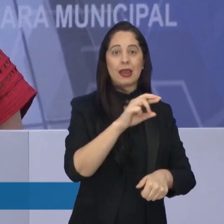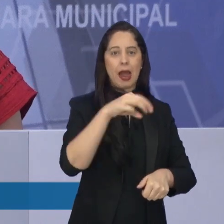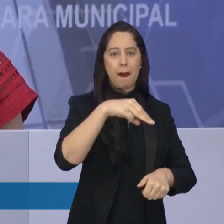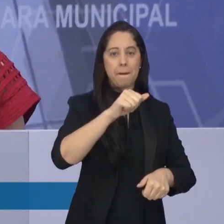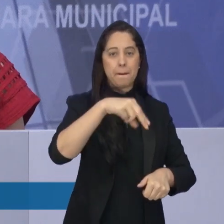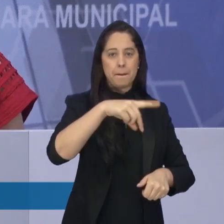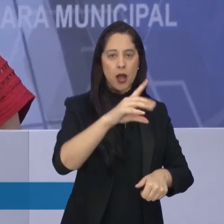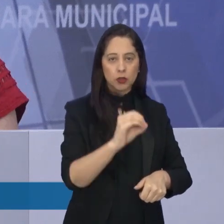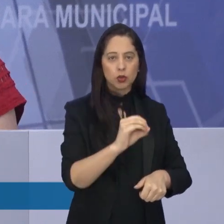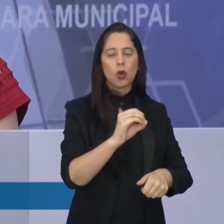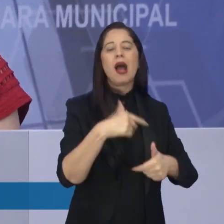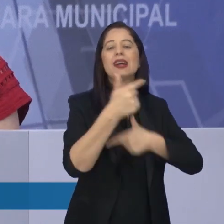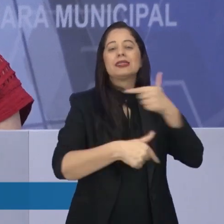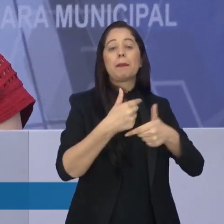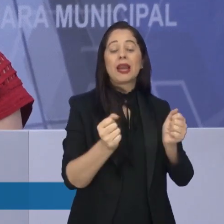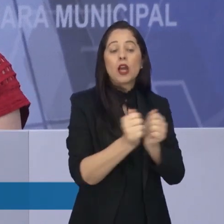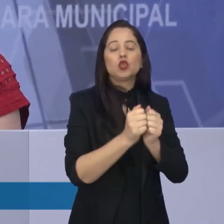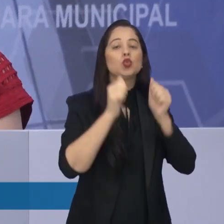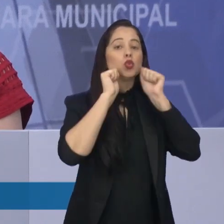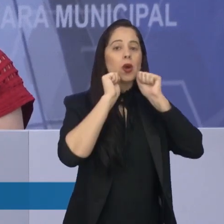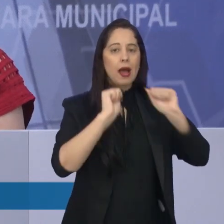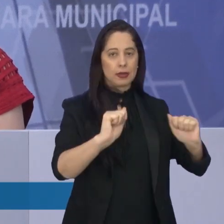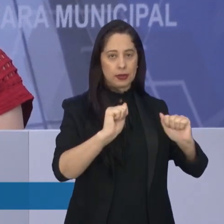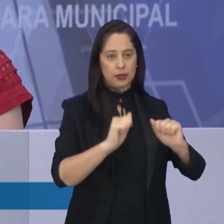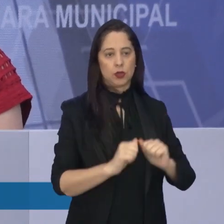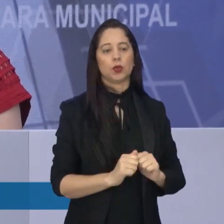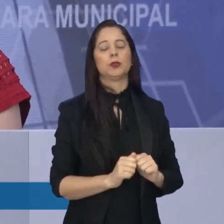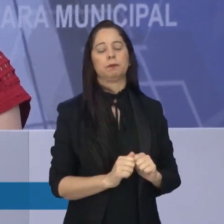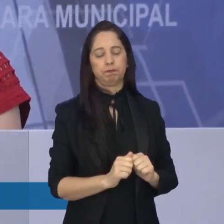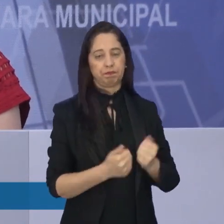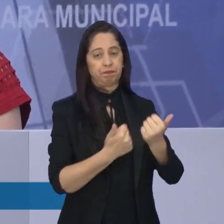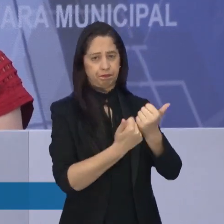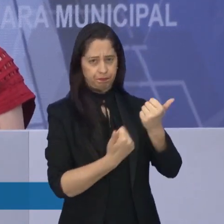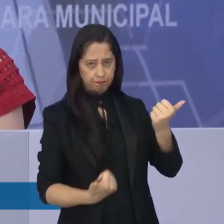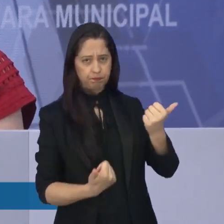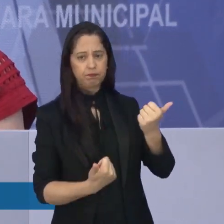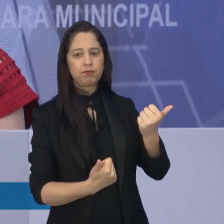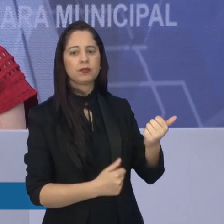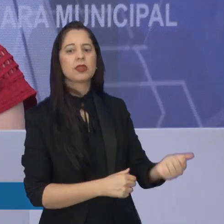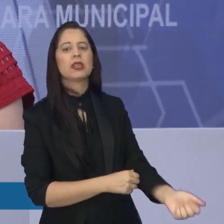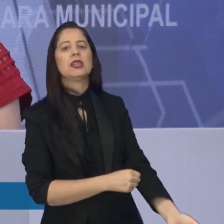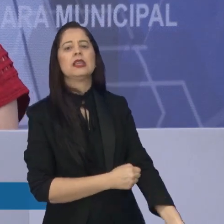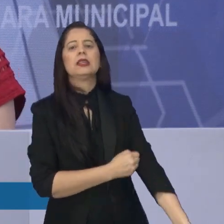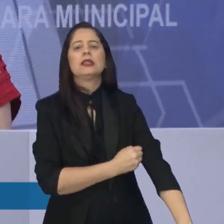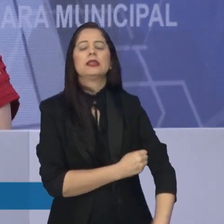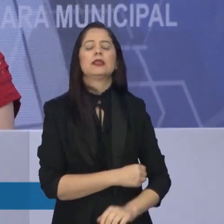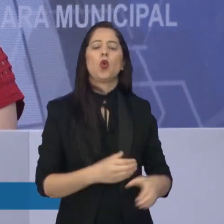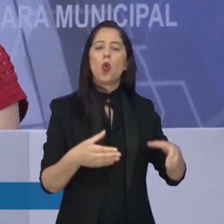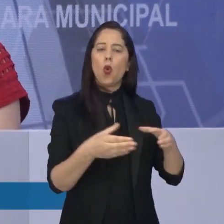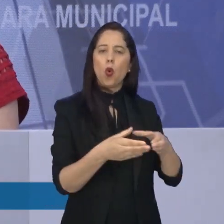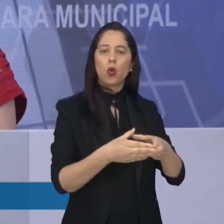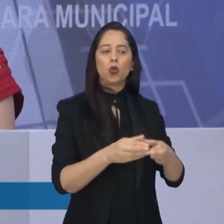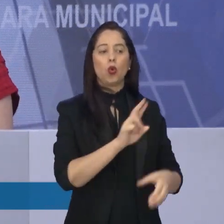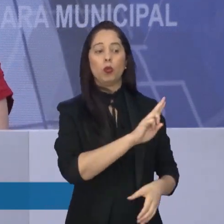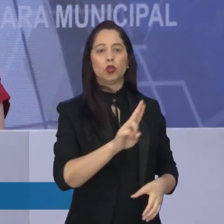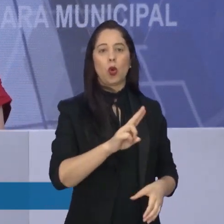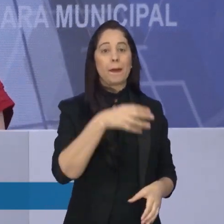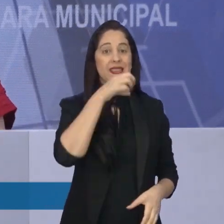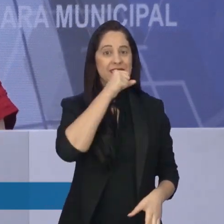Nessa época, como secretário de um grupo de voluntários auto-intitulado Grupo dos